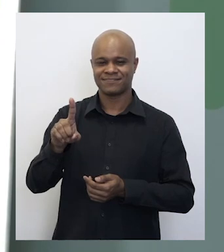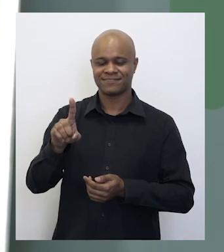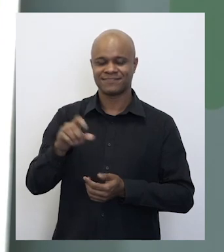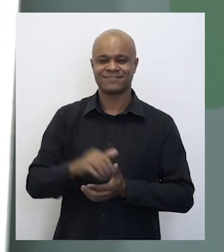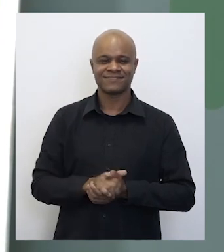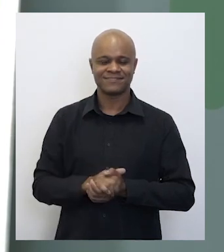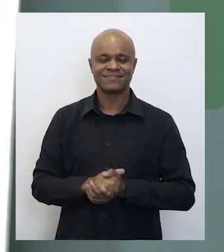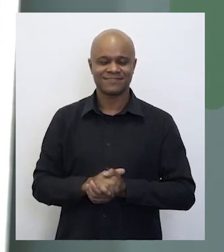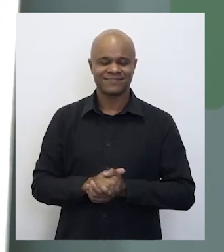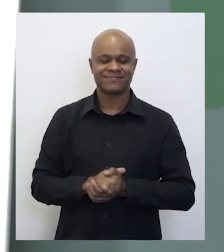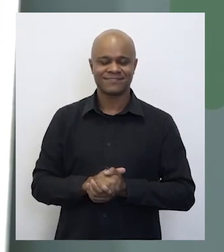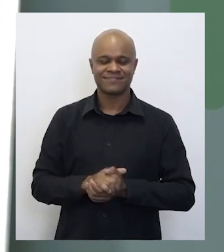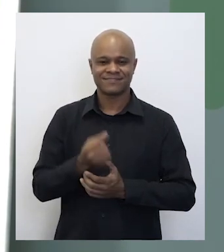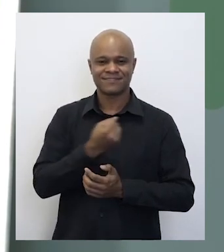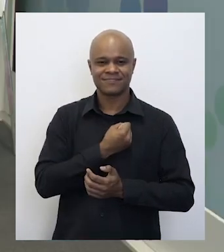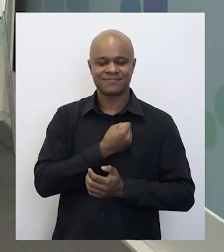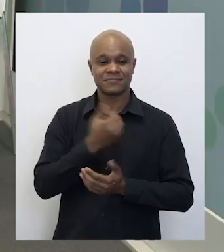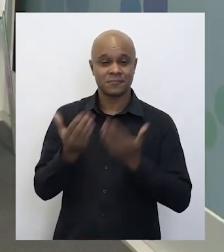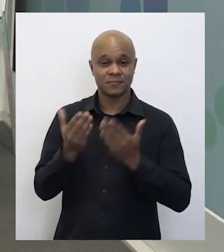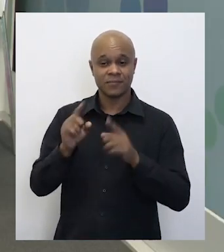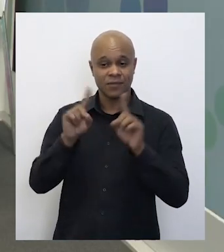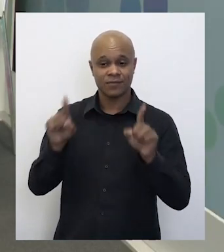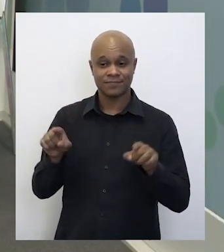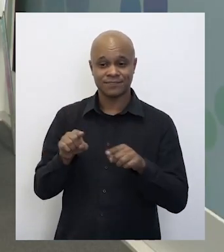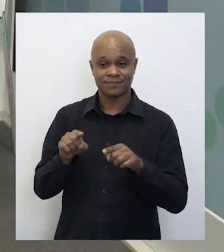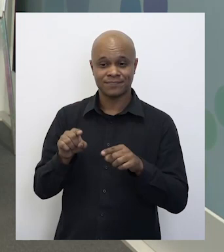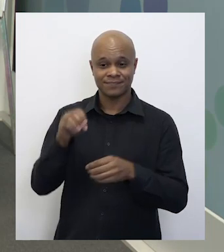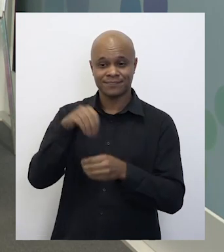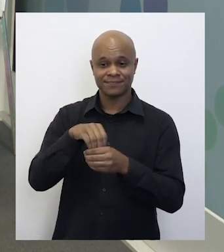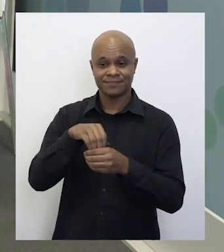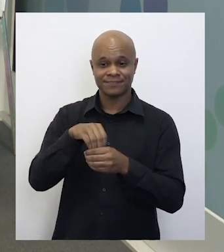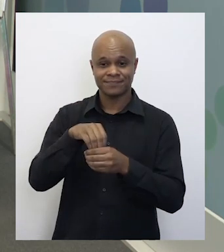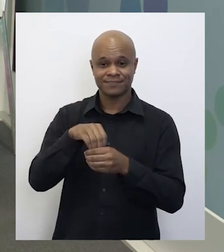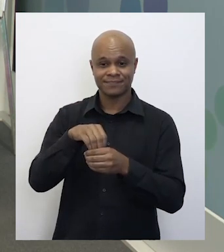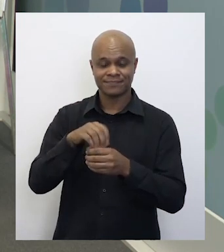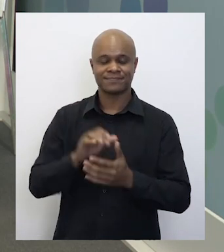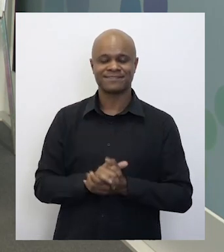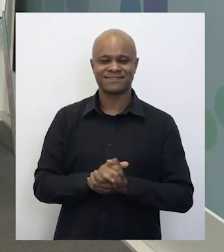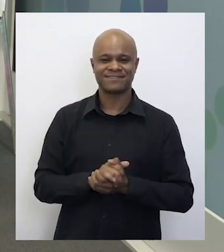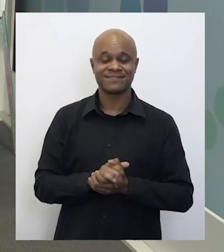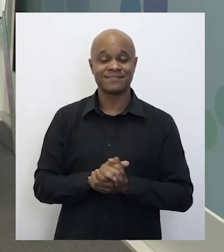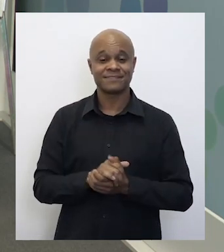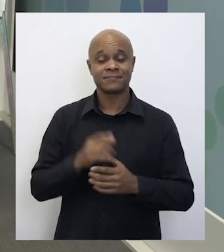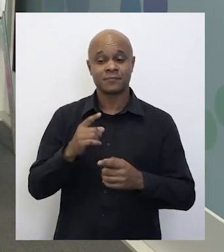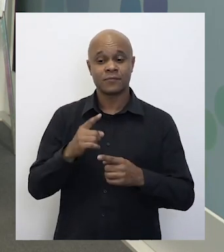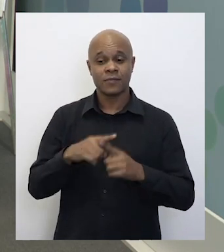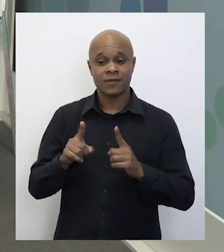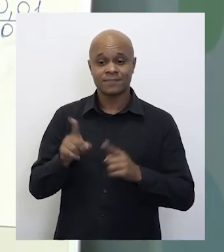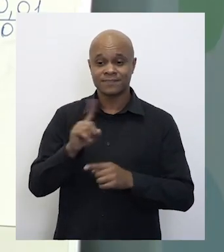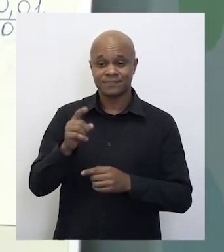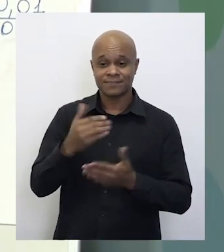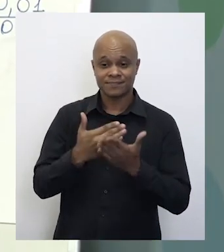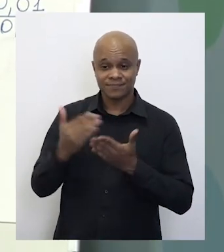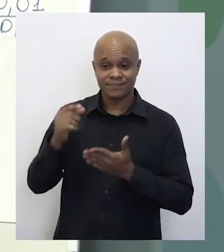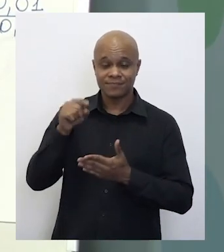no equilíbrio. Eu não vou utilizar o valor do início, porque no início eu entrei com uma quantidade